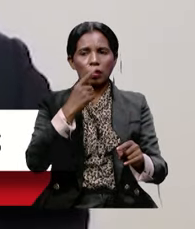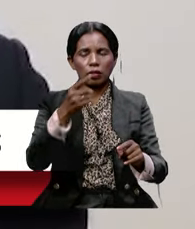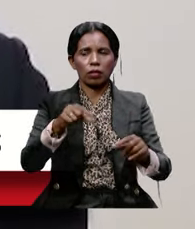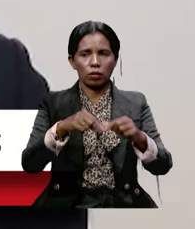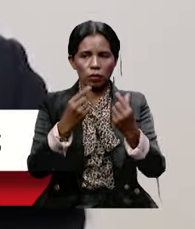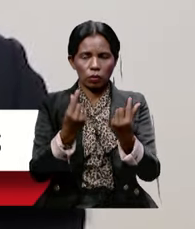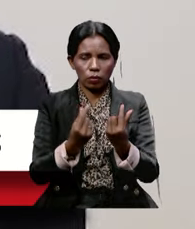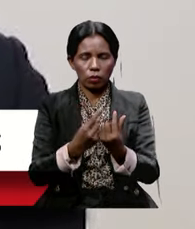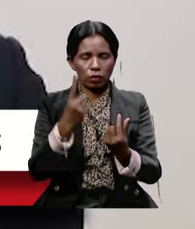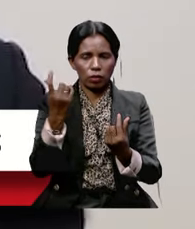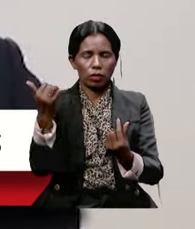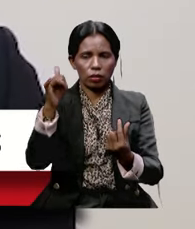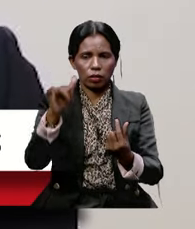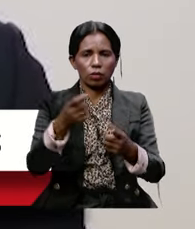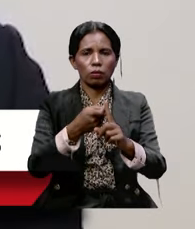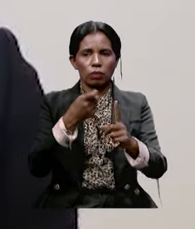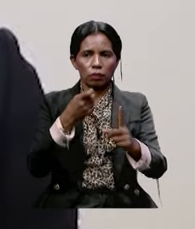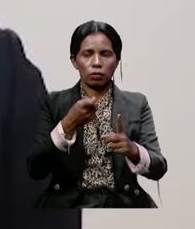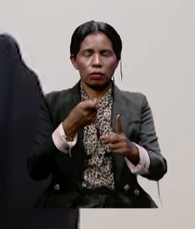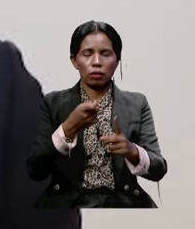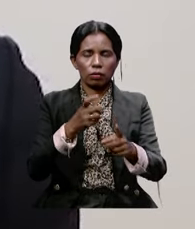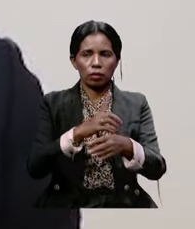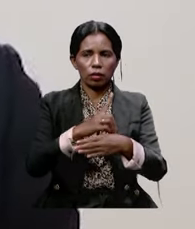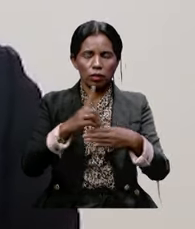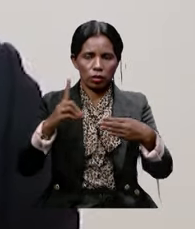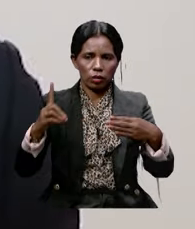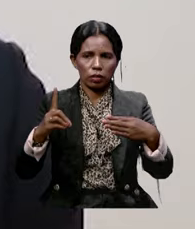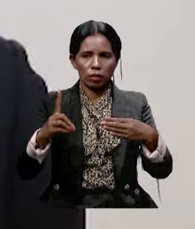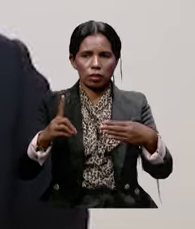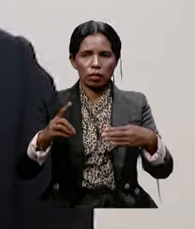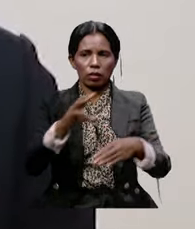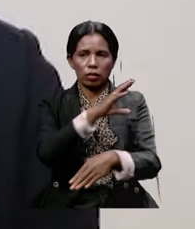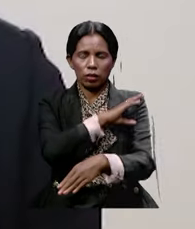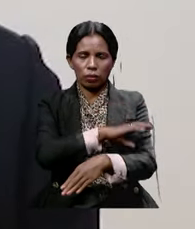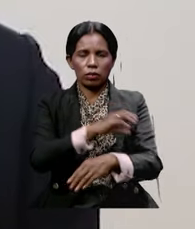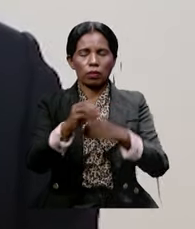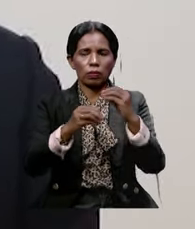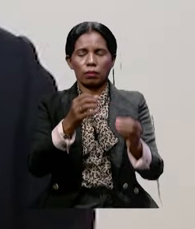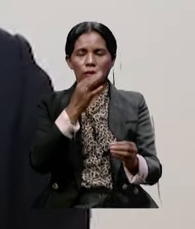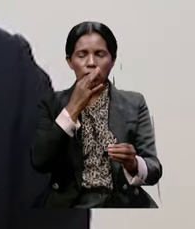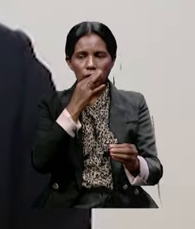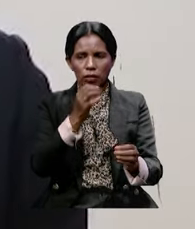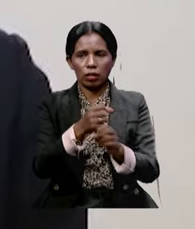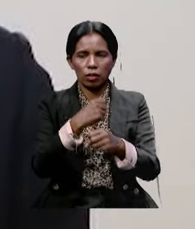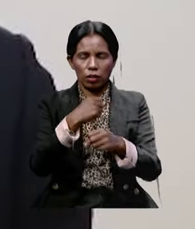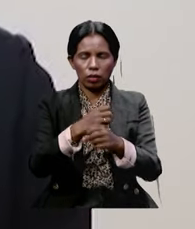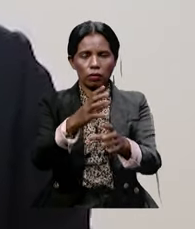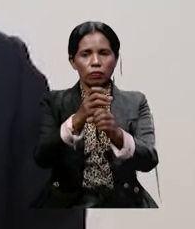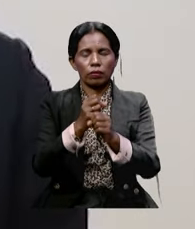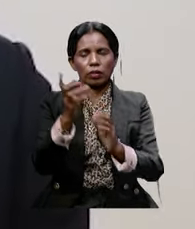equipa, Sirau, se a direção segurança alimentar, se há o